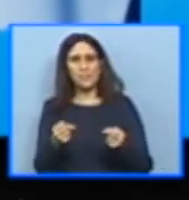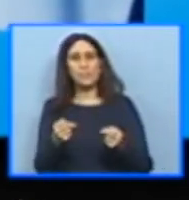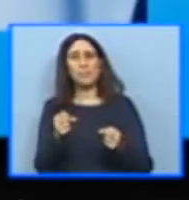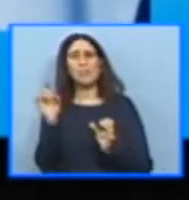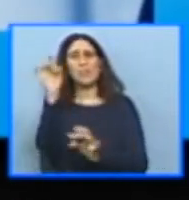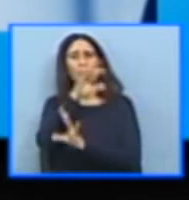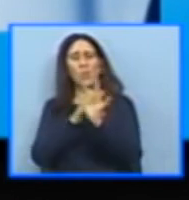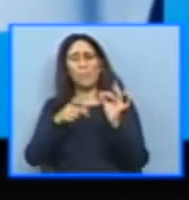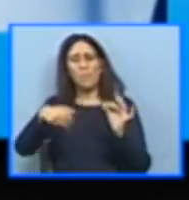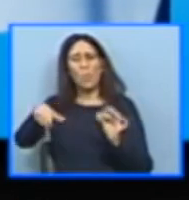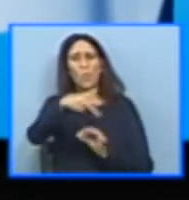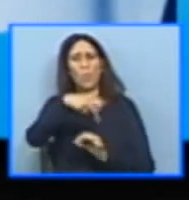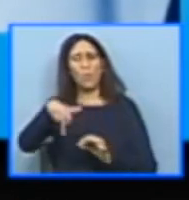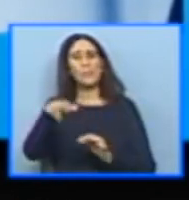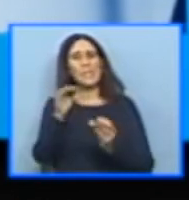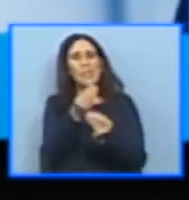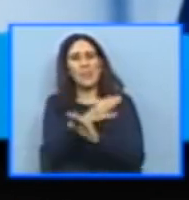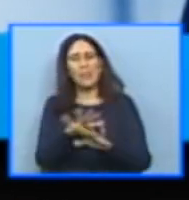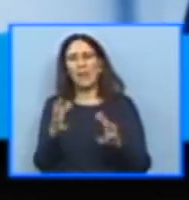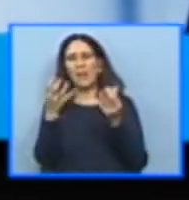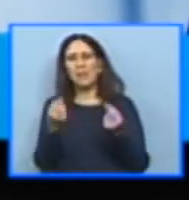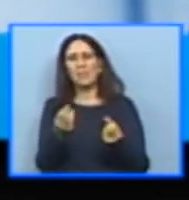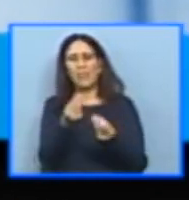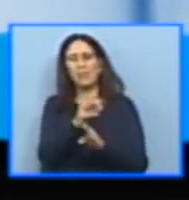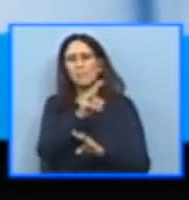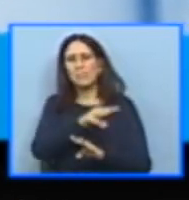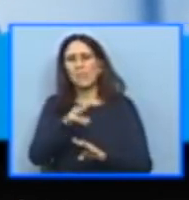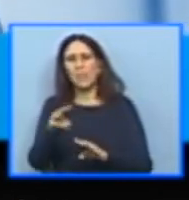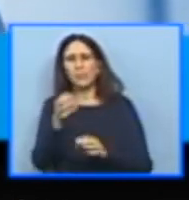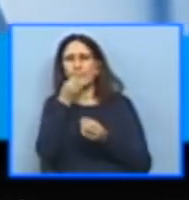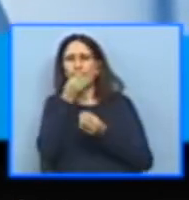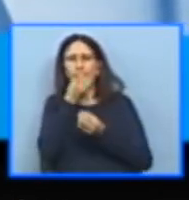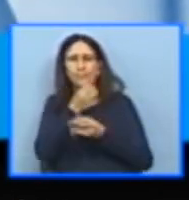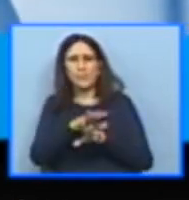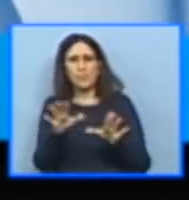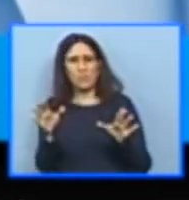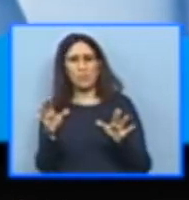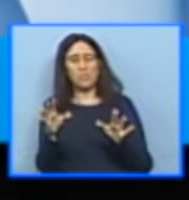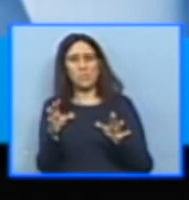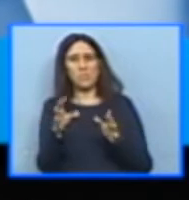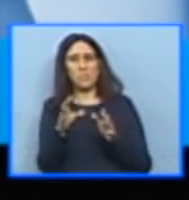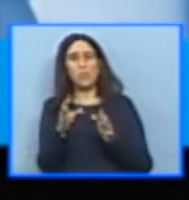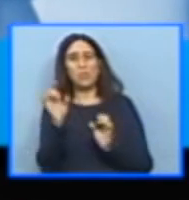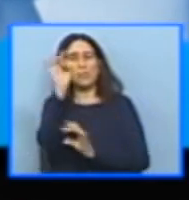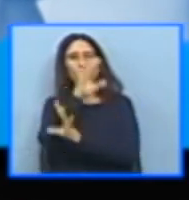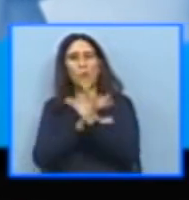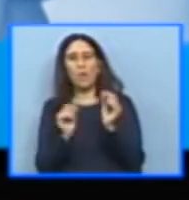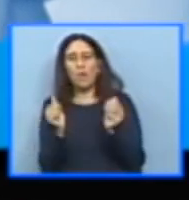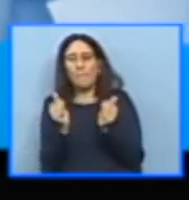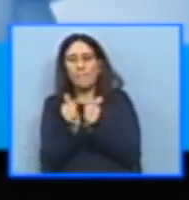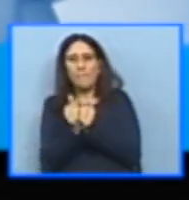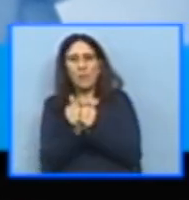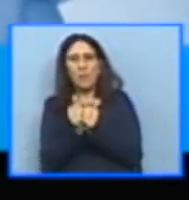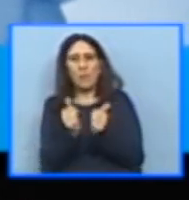pela Europa, há muitas crianças, milhares de crianças perdidas e desencontradas também na Europa, e nós